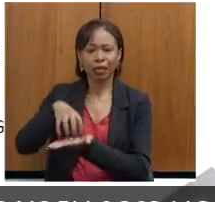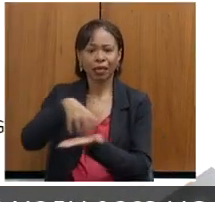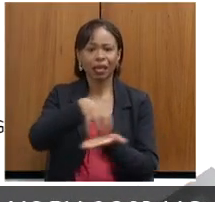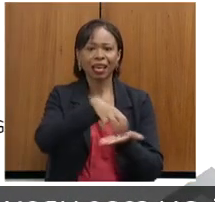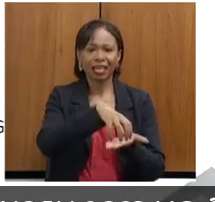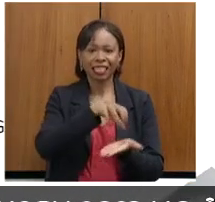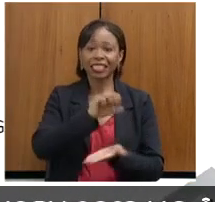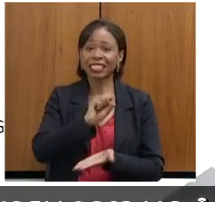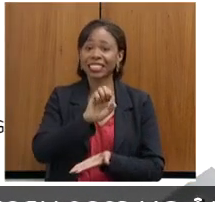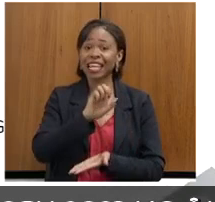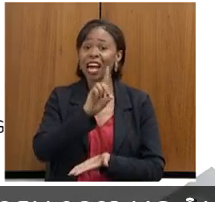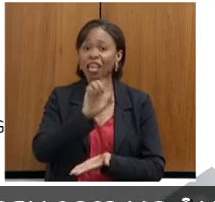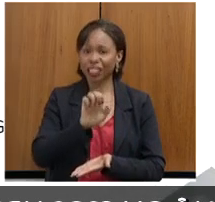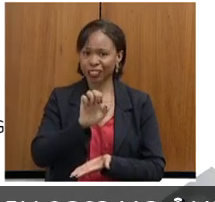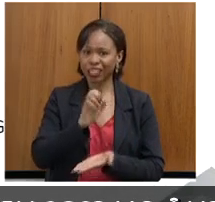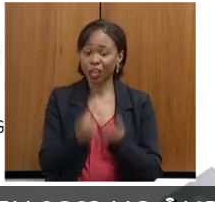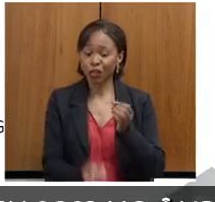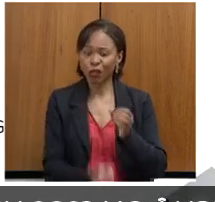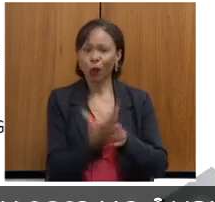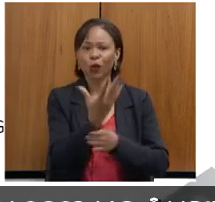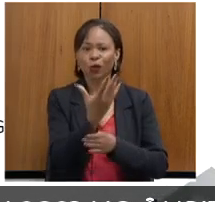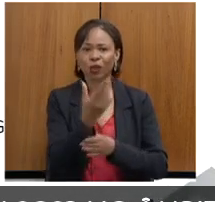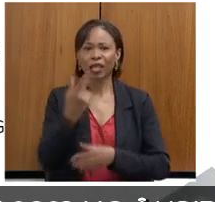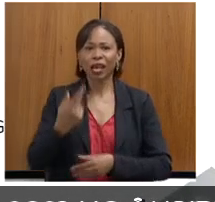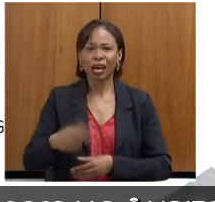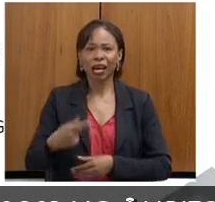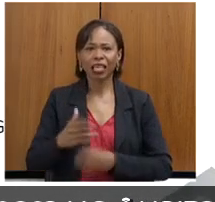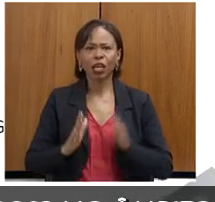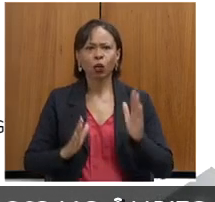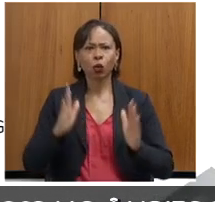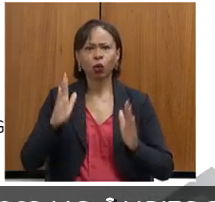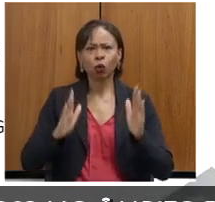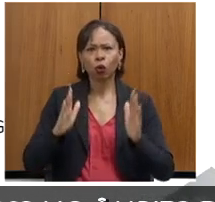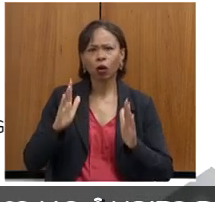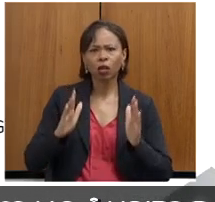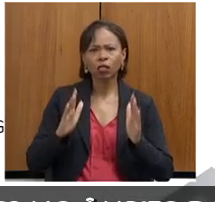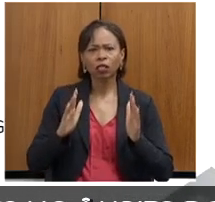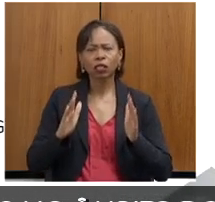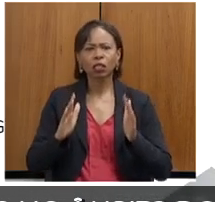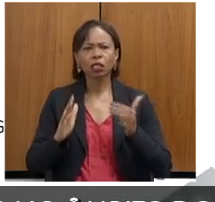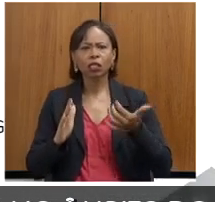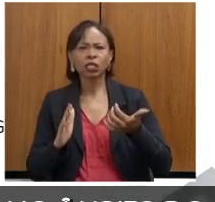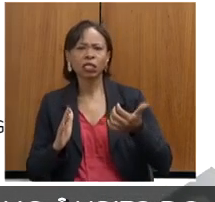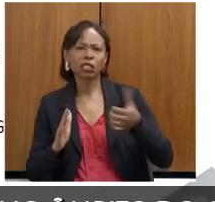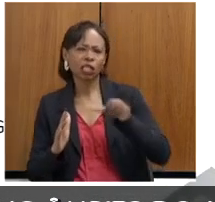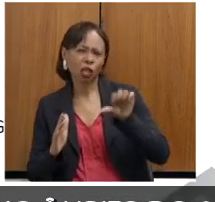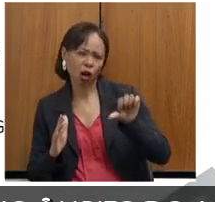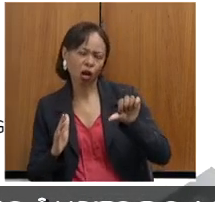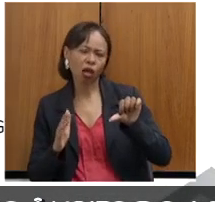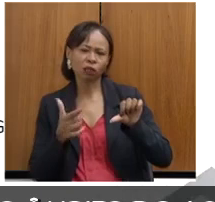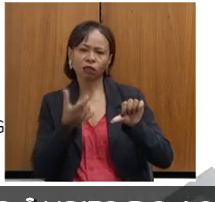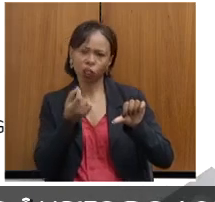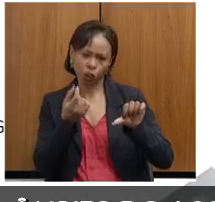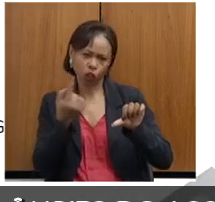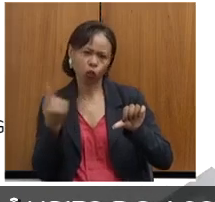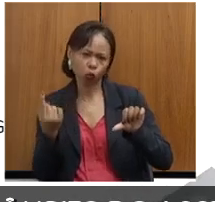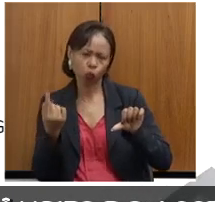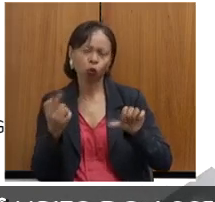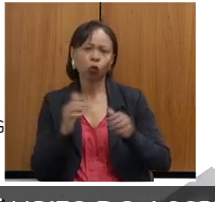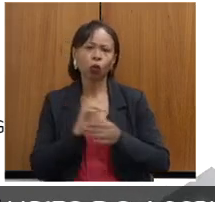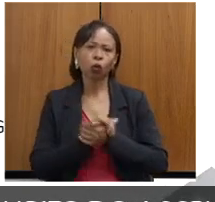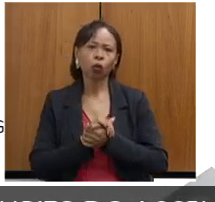inauguradas aqui entre 19 e 21 Nova Sede do significa